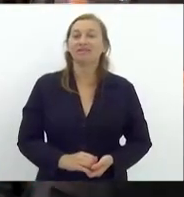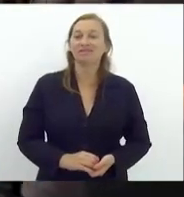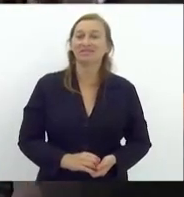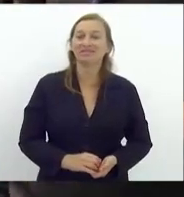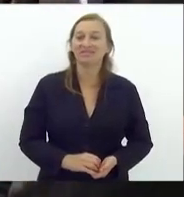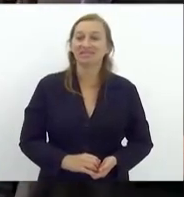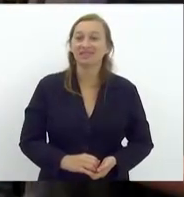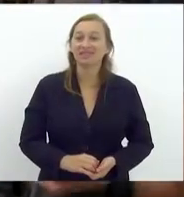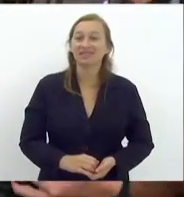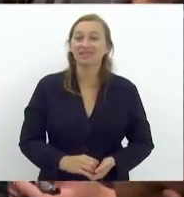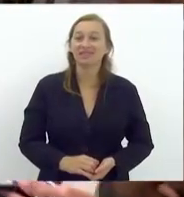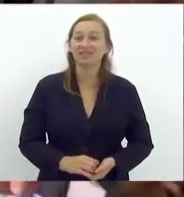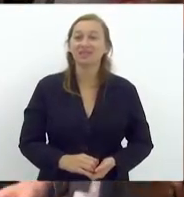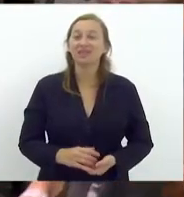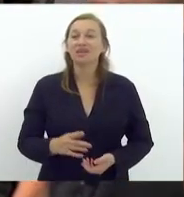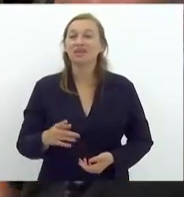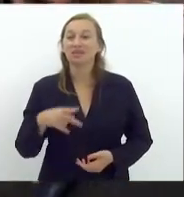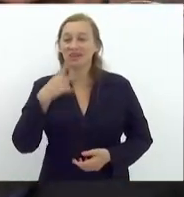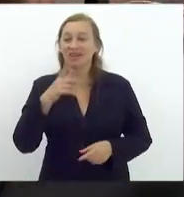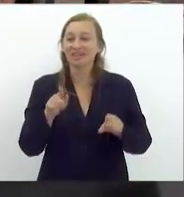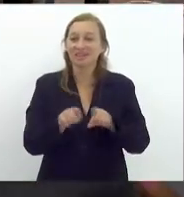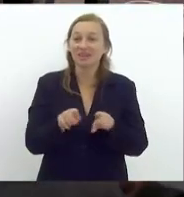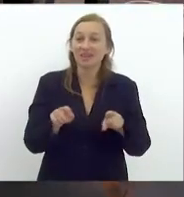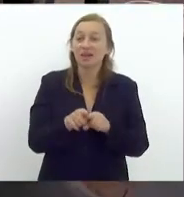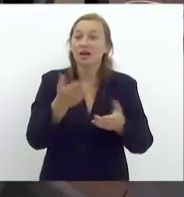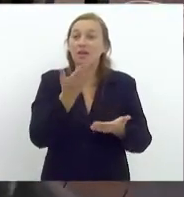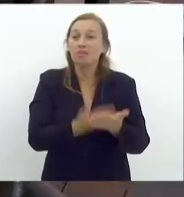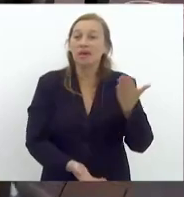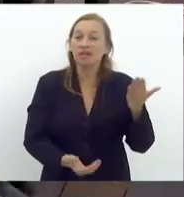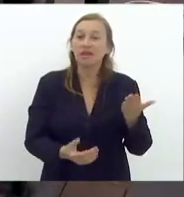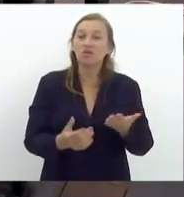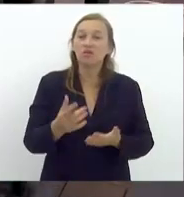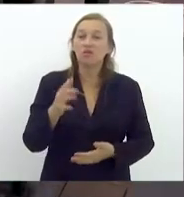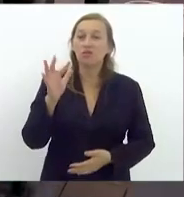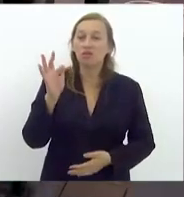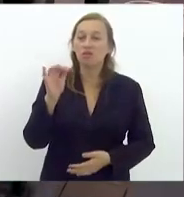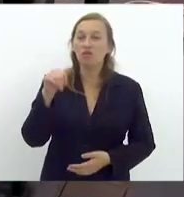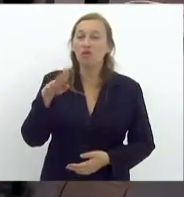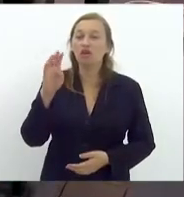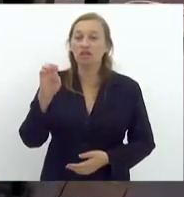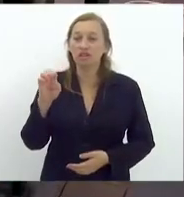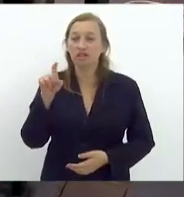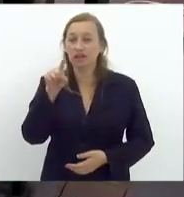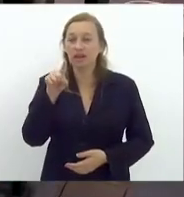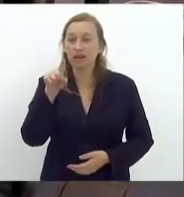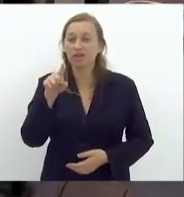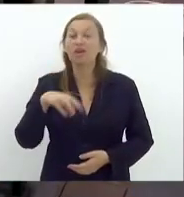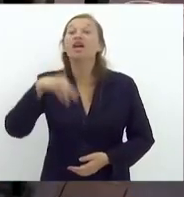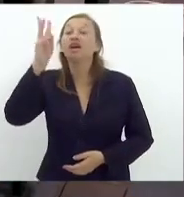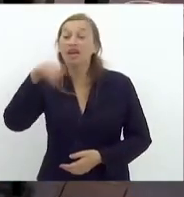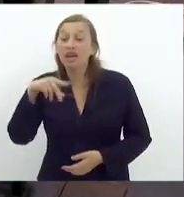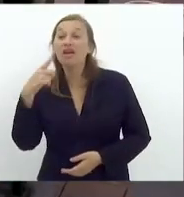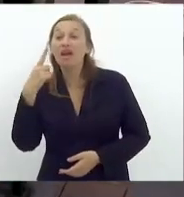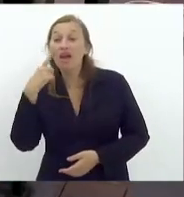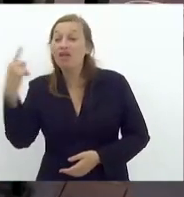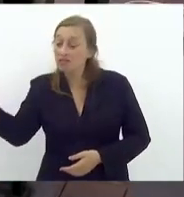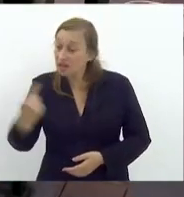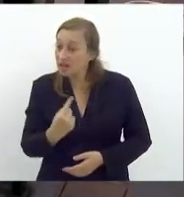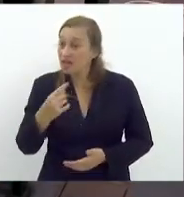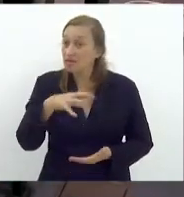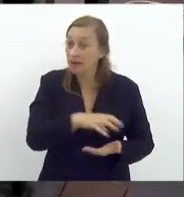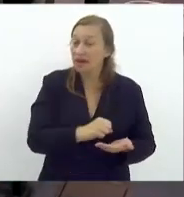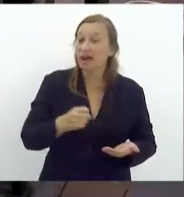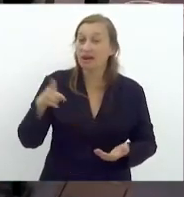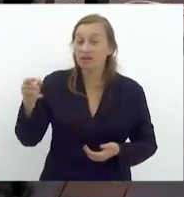gente é só para dar um salve também ó perdeu um fone aqui ó galera aí ó saber de quem é o fone só vai vir aqui buscar